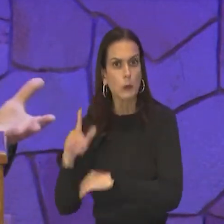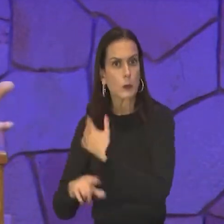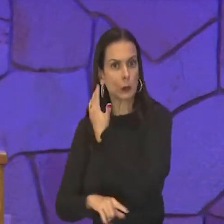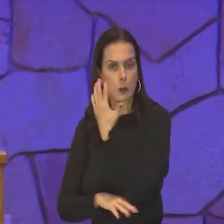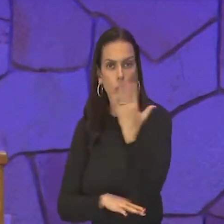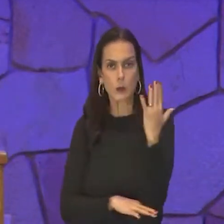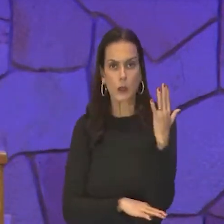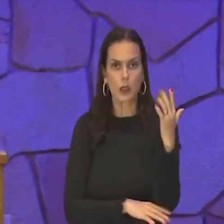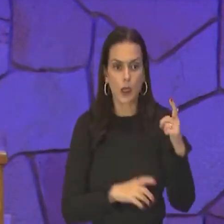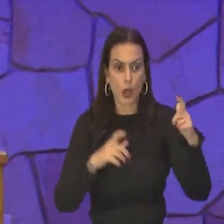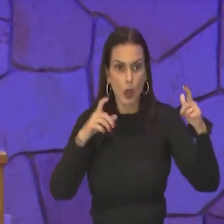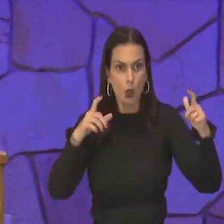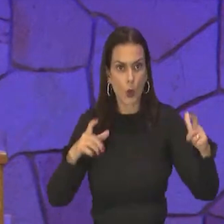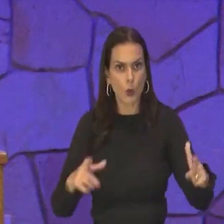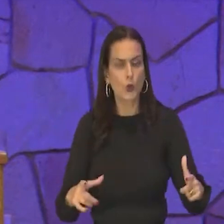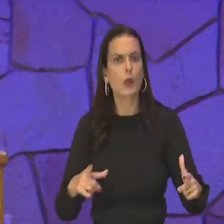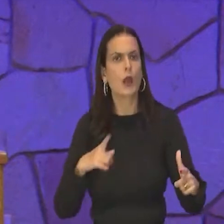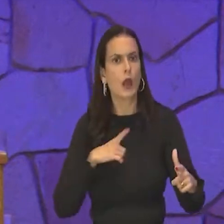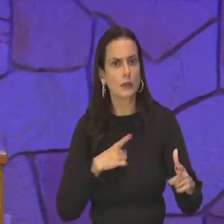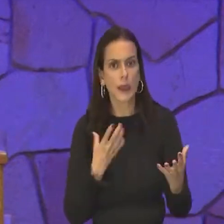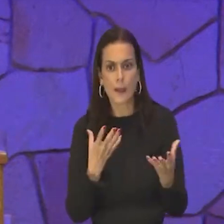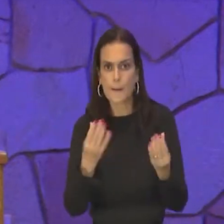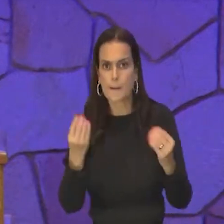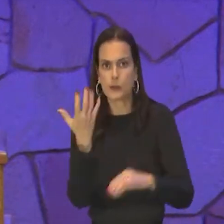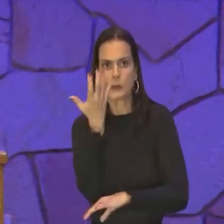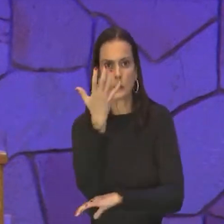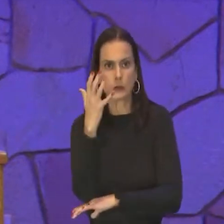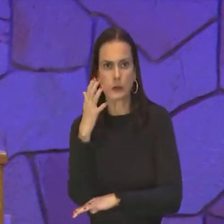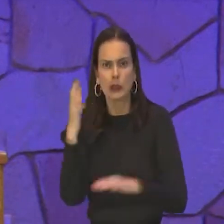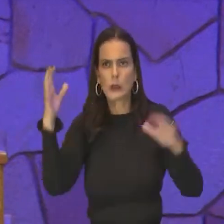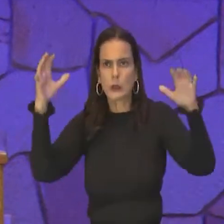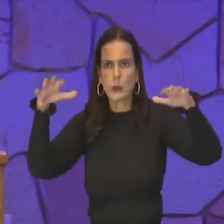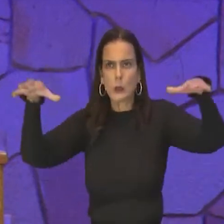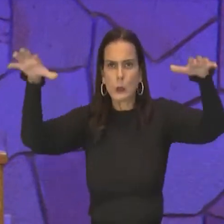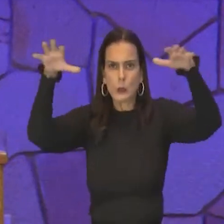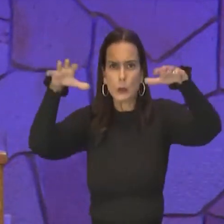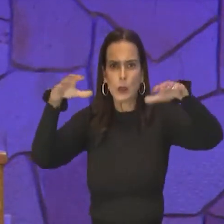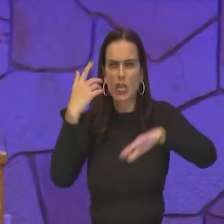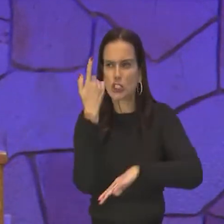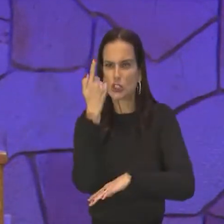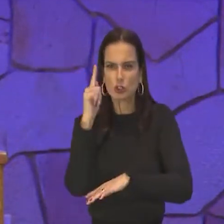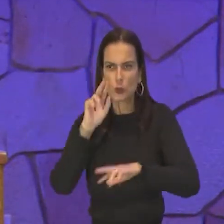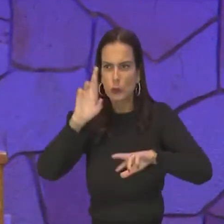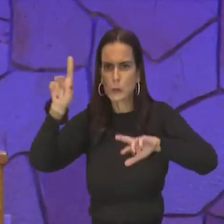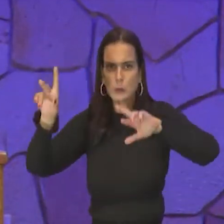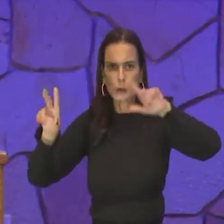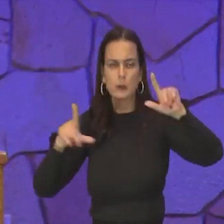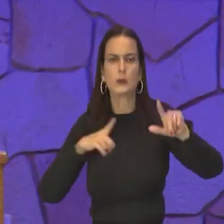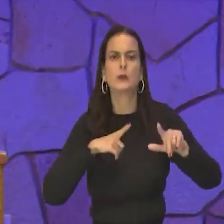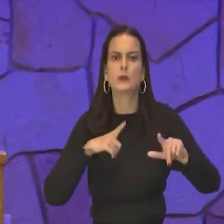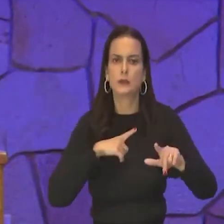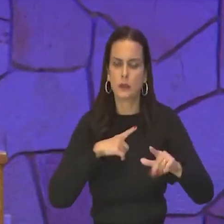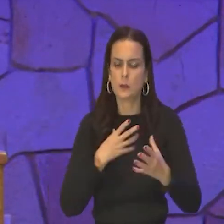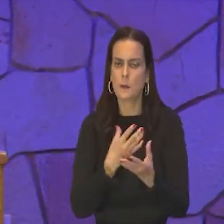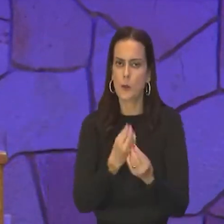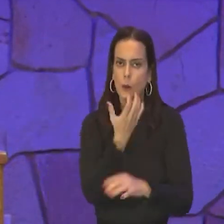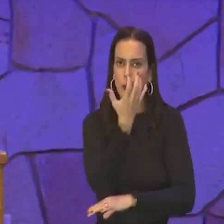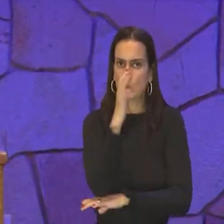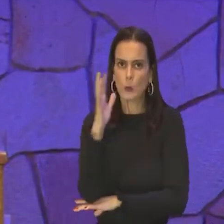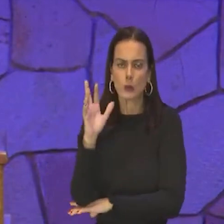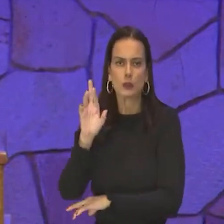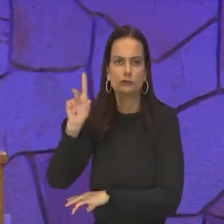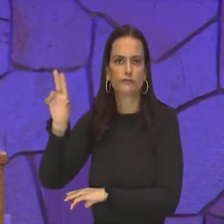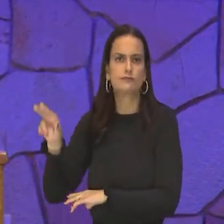país extremamente rico do ponto de vista do clima, da sua geografia, com muita